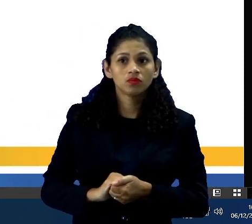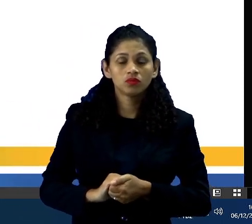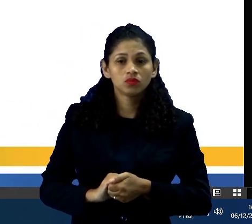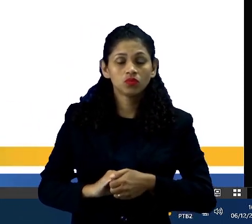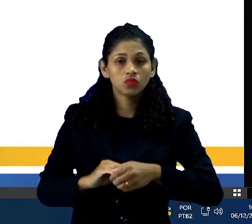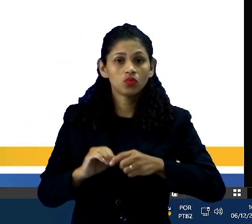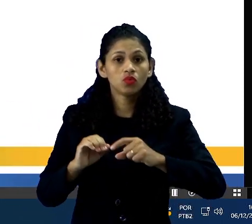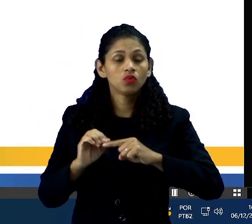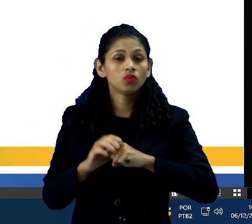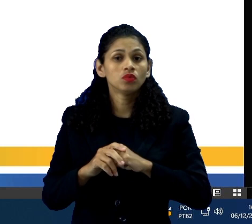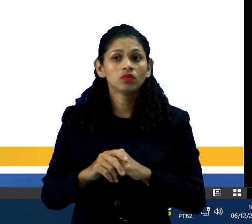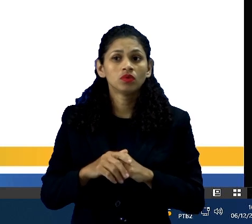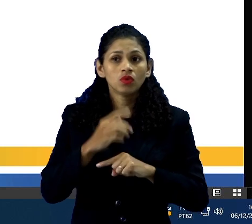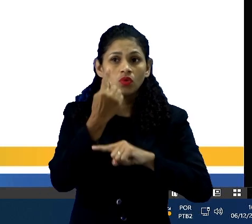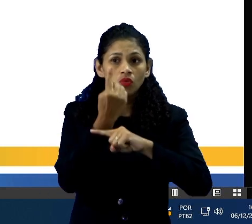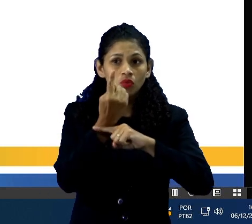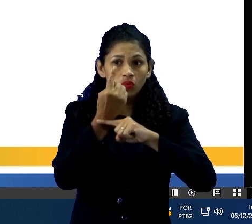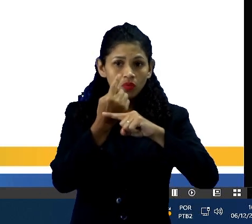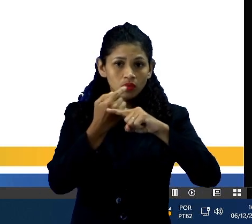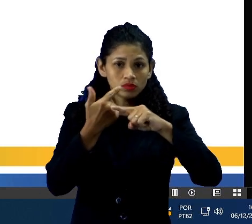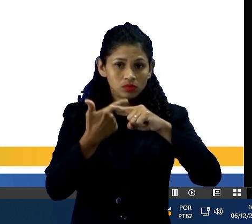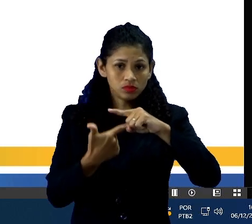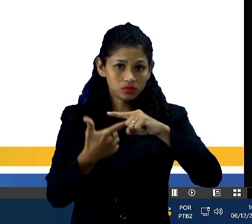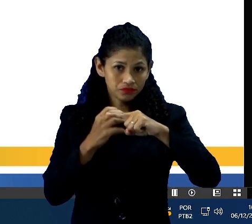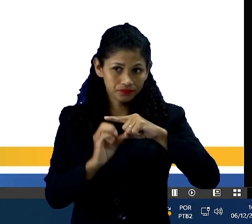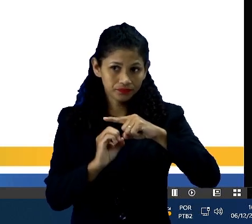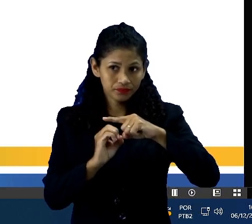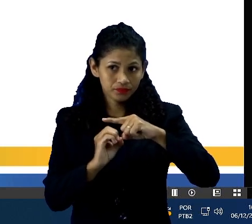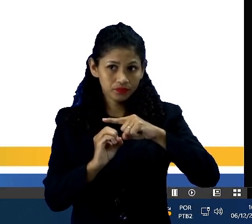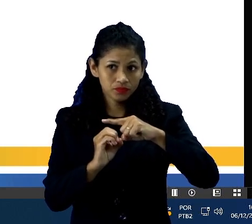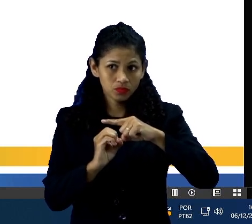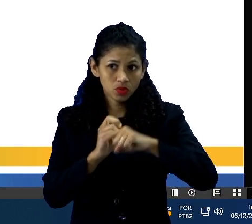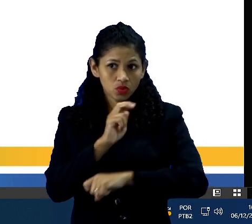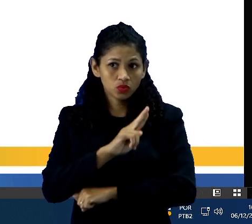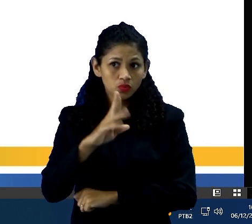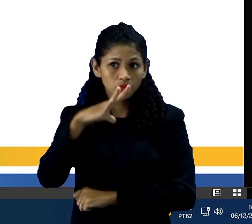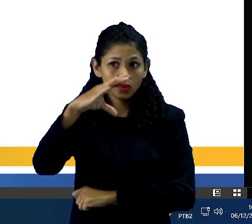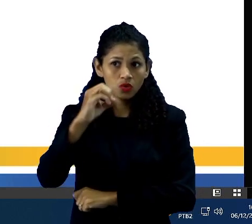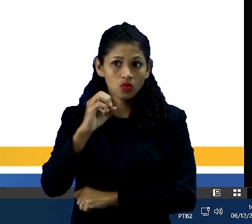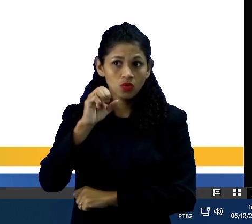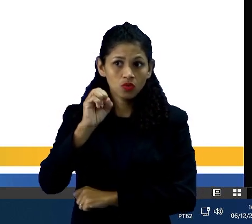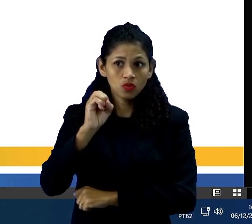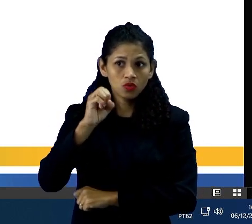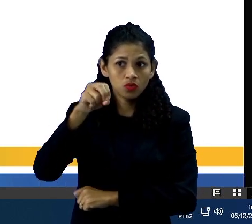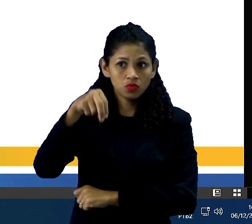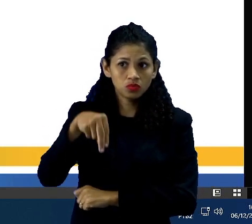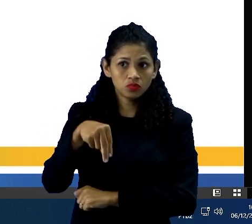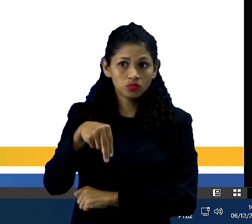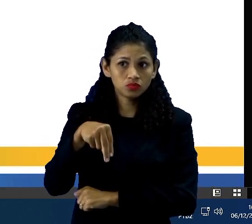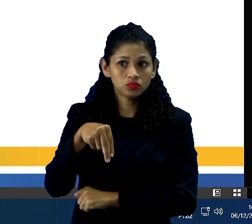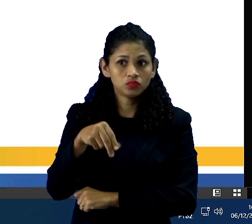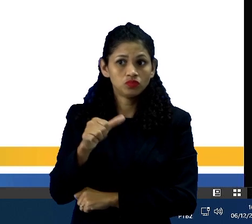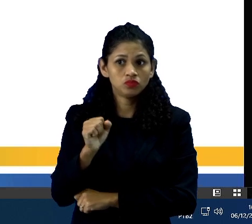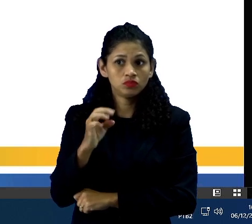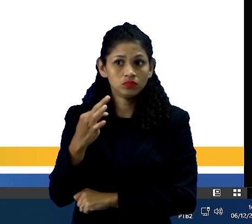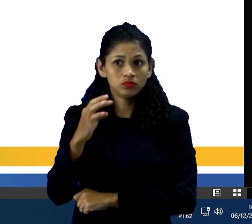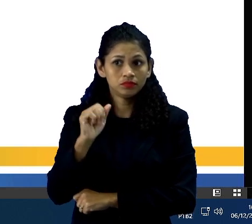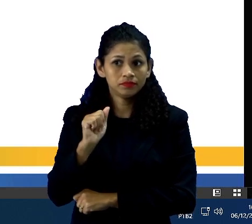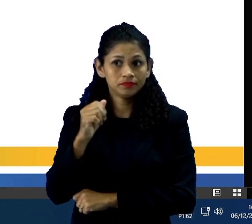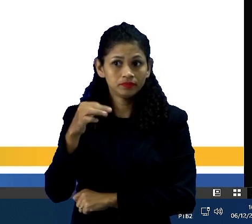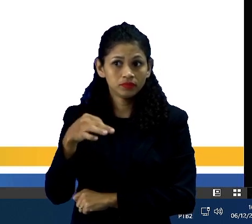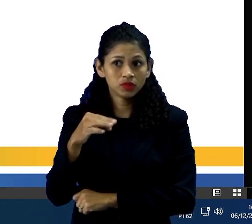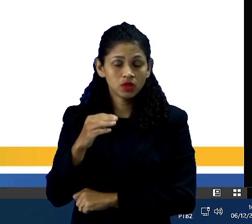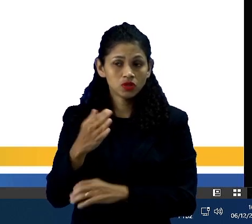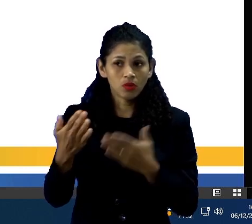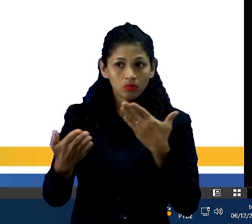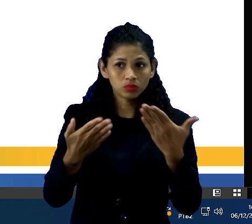1 sobre 20, recebe o nome de constante de proporcionalidade. O tempo de trabalho, 2, 3,